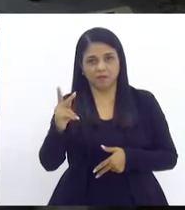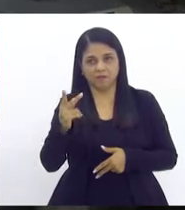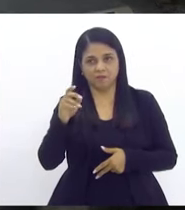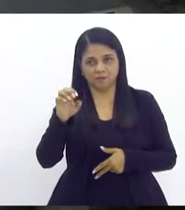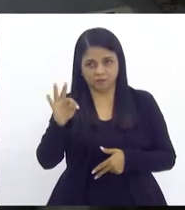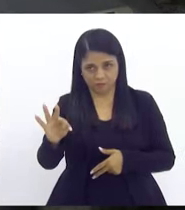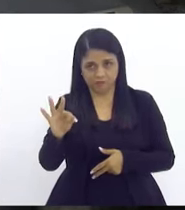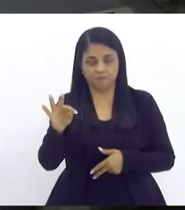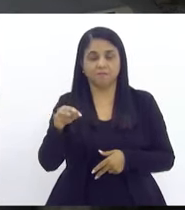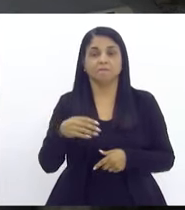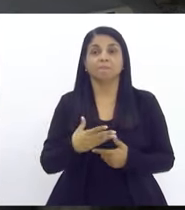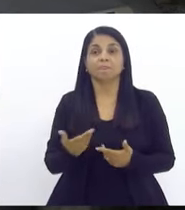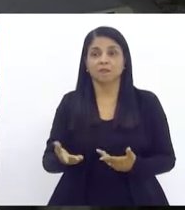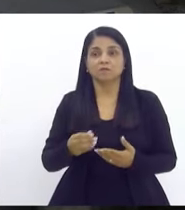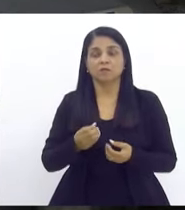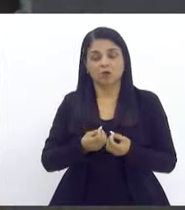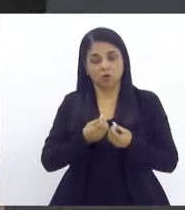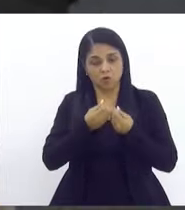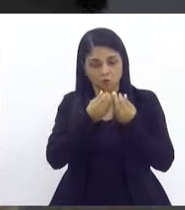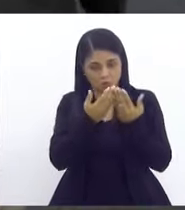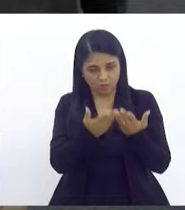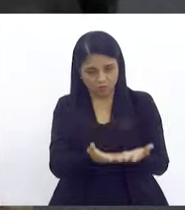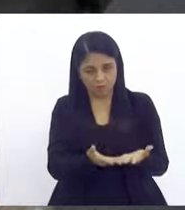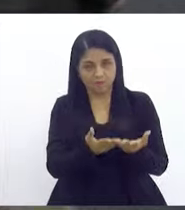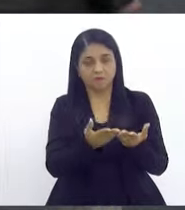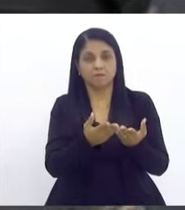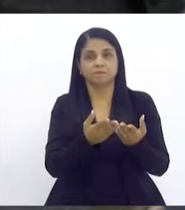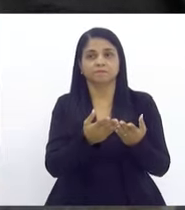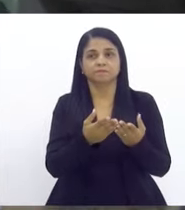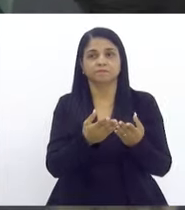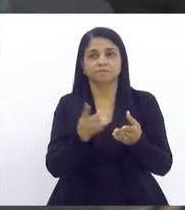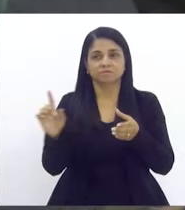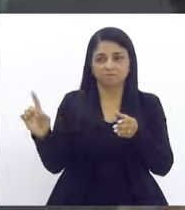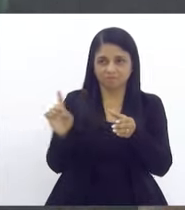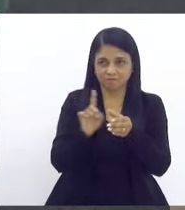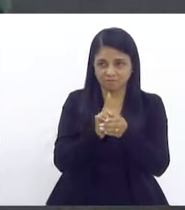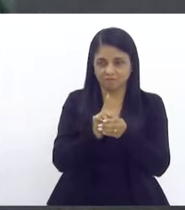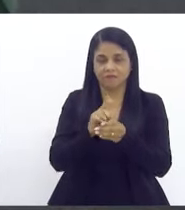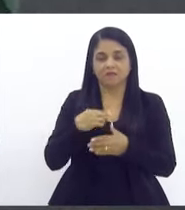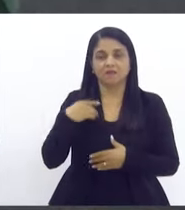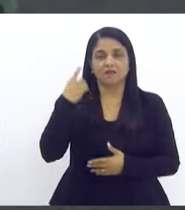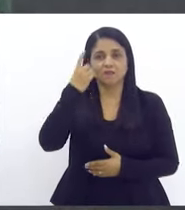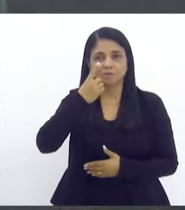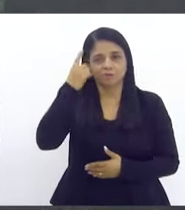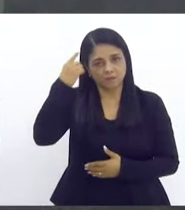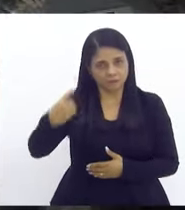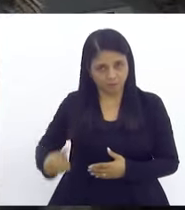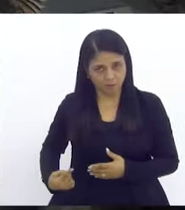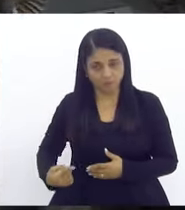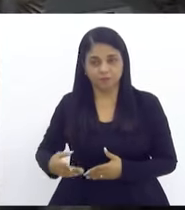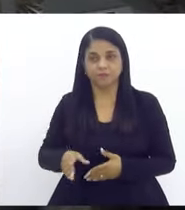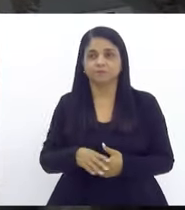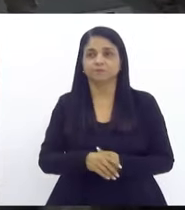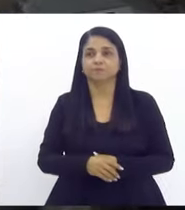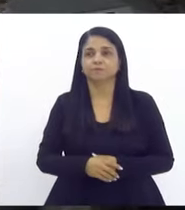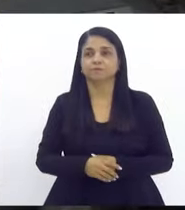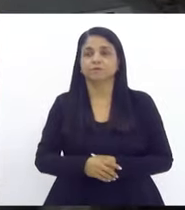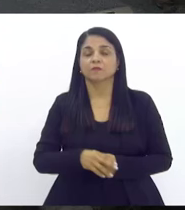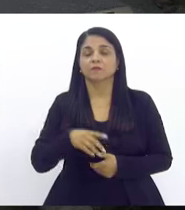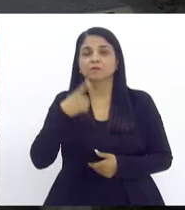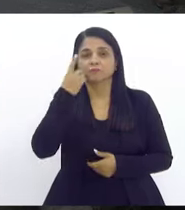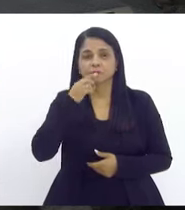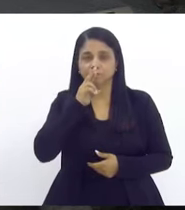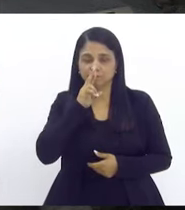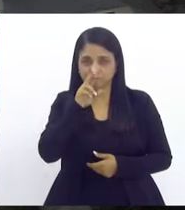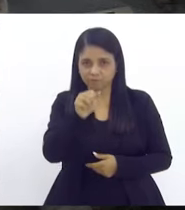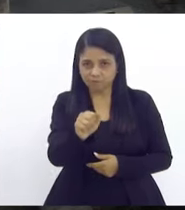Presidente, queria só conceder as coautorias que a deputada Dani Balbi solicitou. Senhora presidente, Rodrigo Amorim. Ratificar as